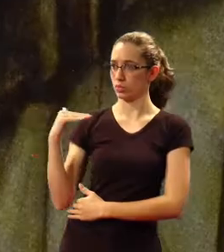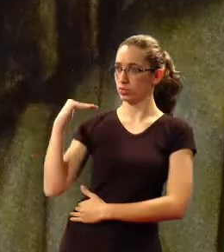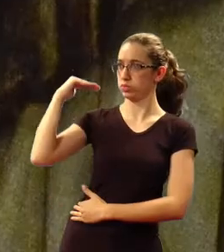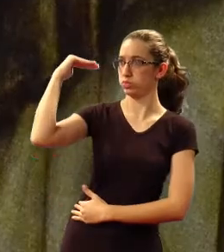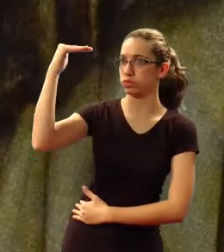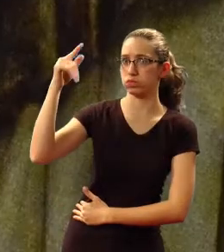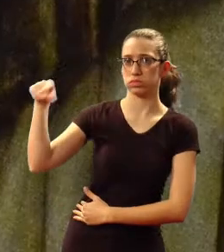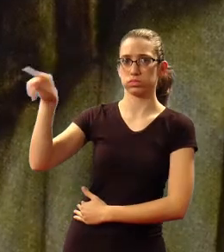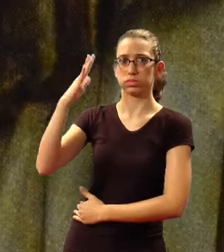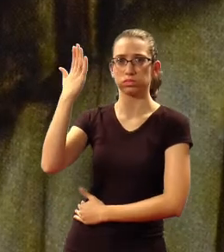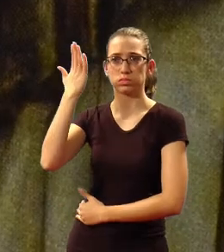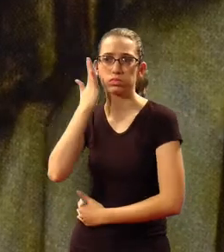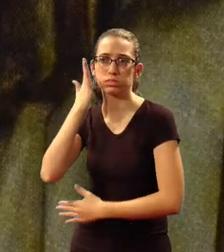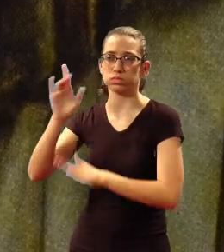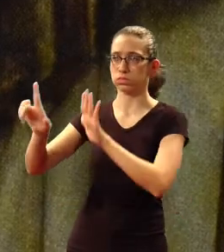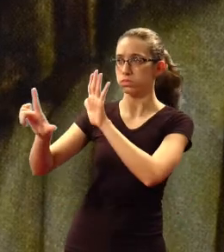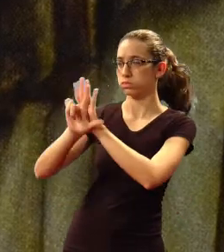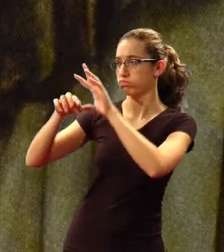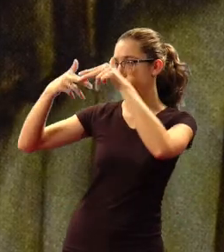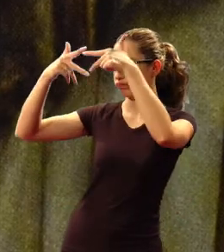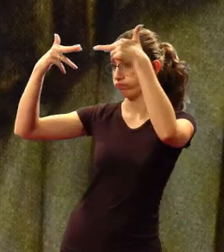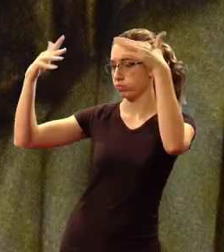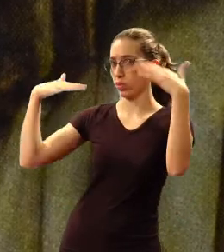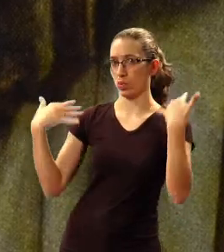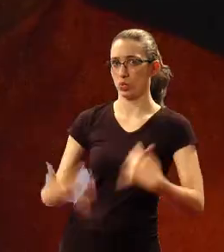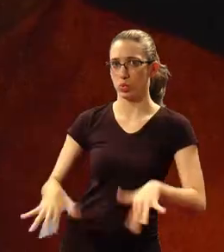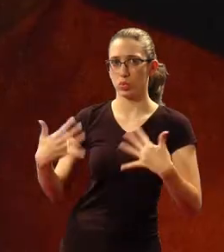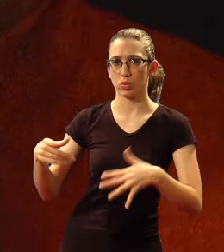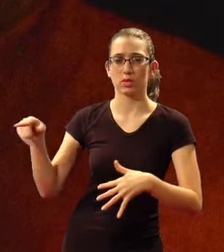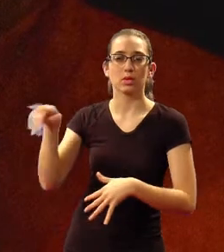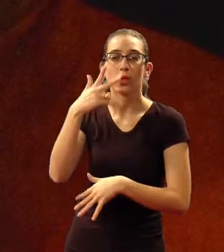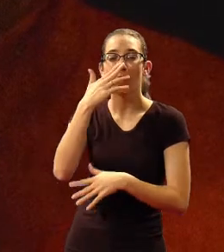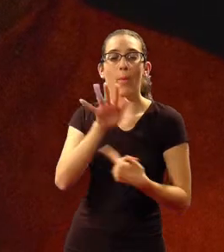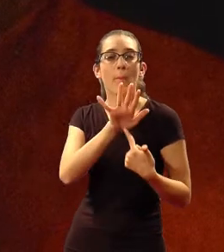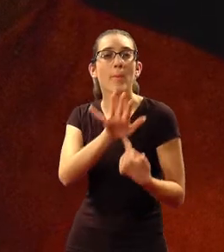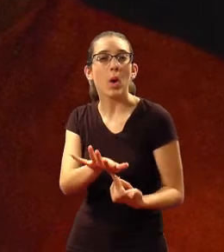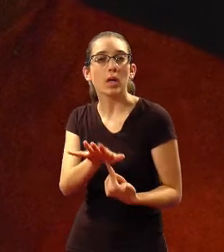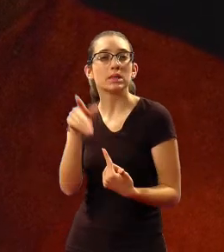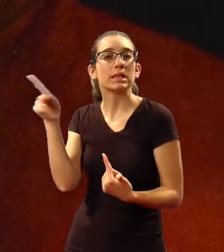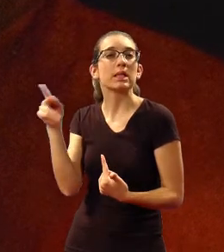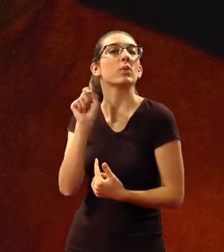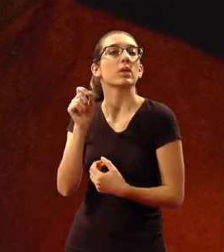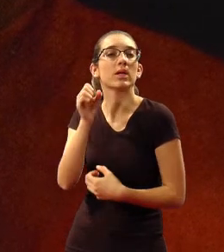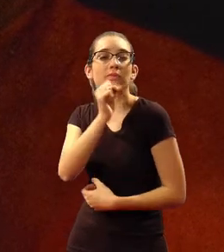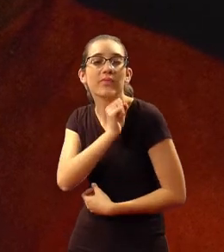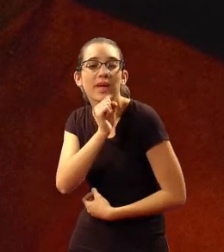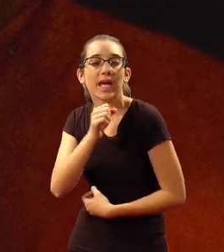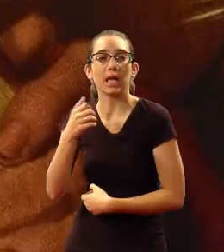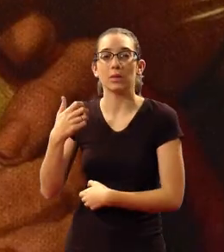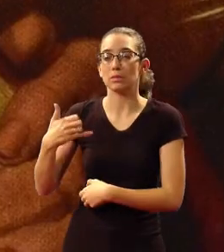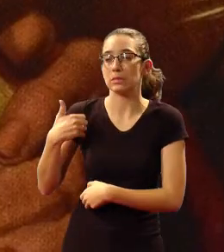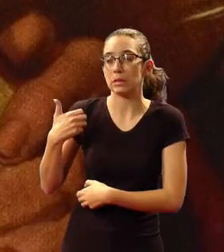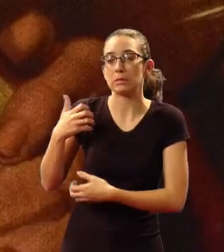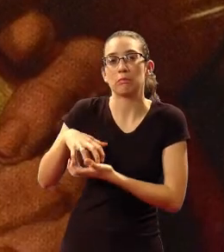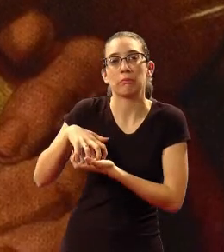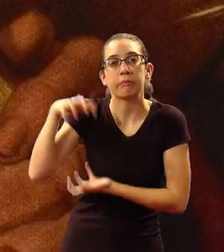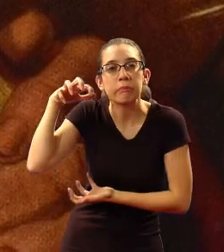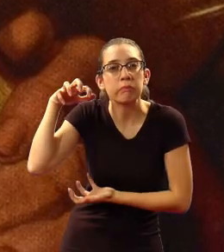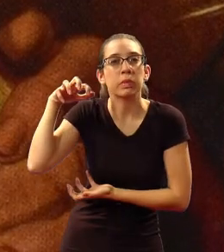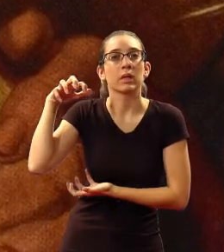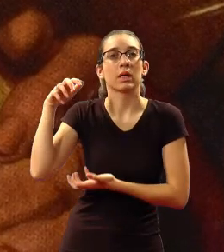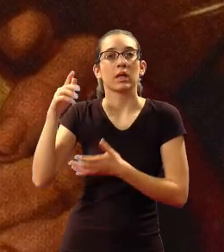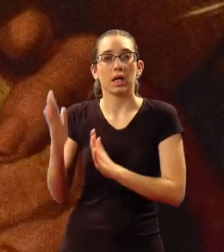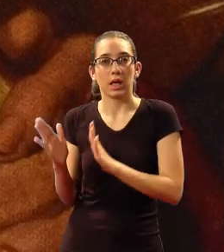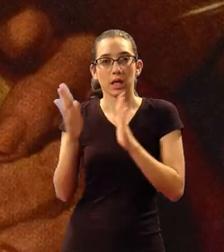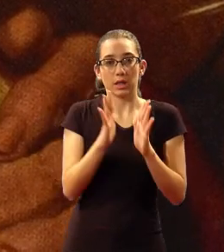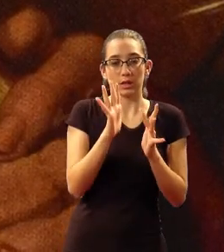da lei, todos bem mais velhos, pessoas muito velhas. Esse é um contraste do quadro, o contraste